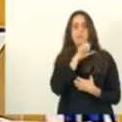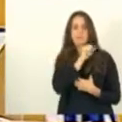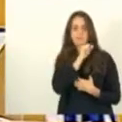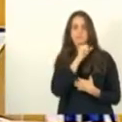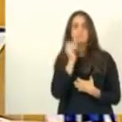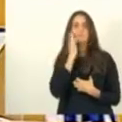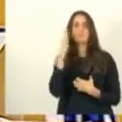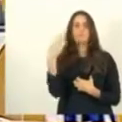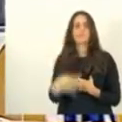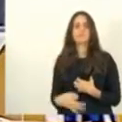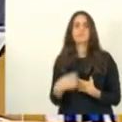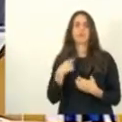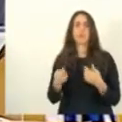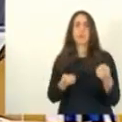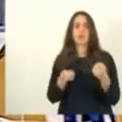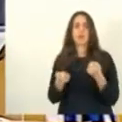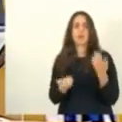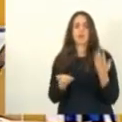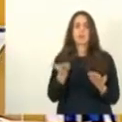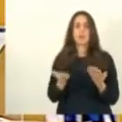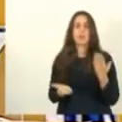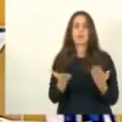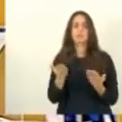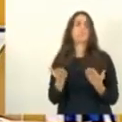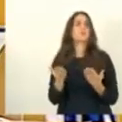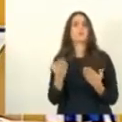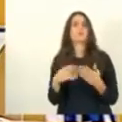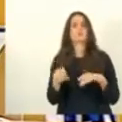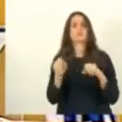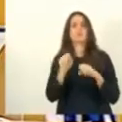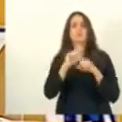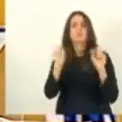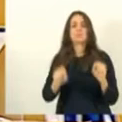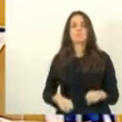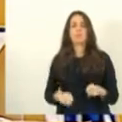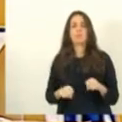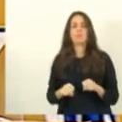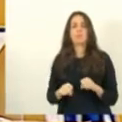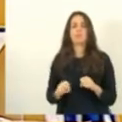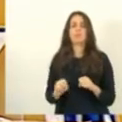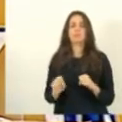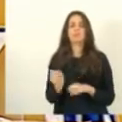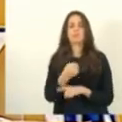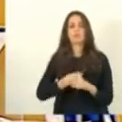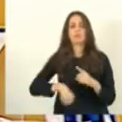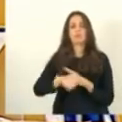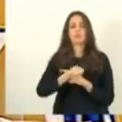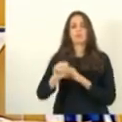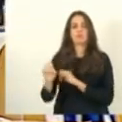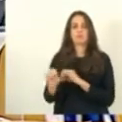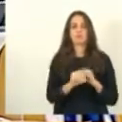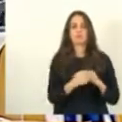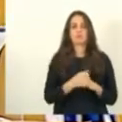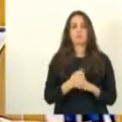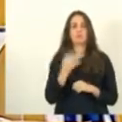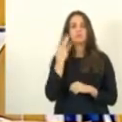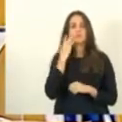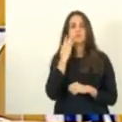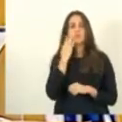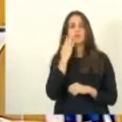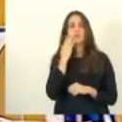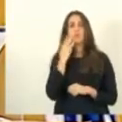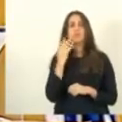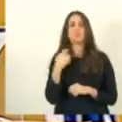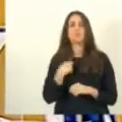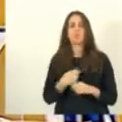dão um equilíbrio nas ações do sistema socioeducativo. Eu sou daqueles que defendo tempos duros, leis